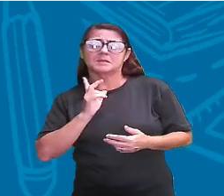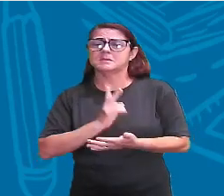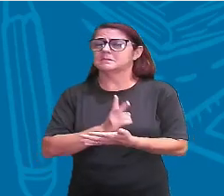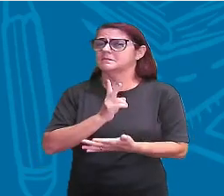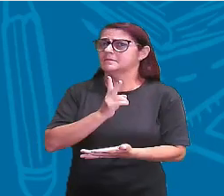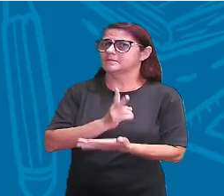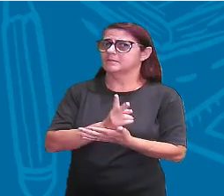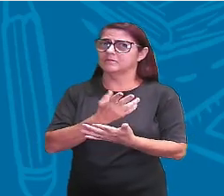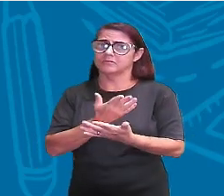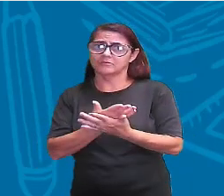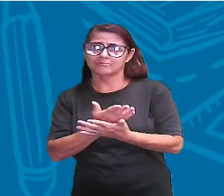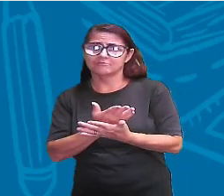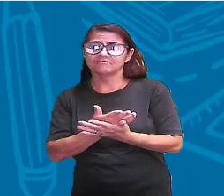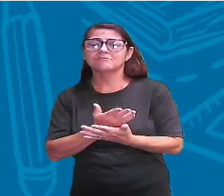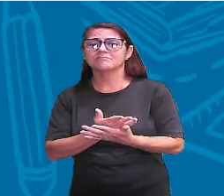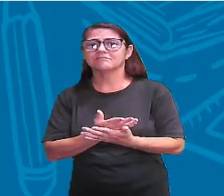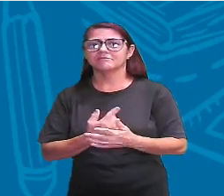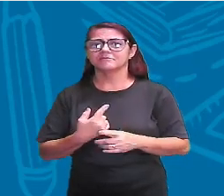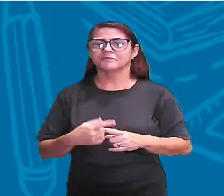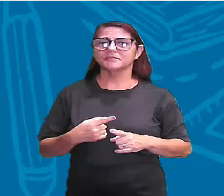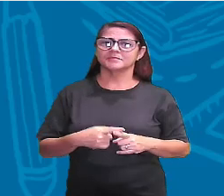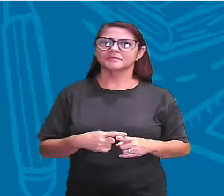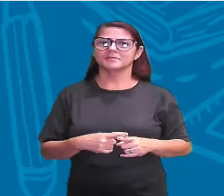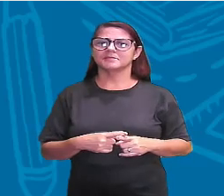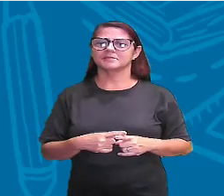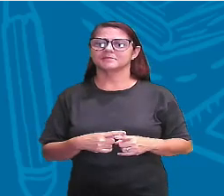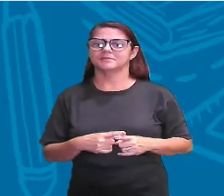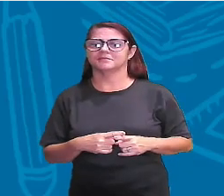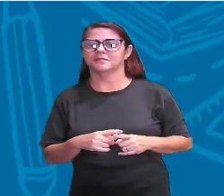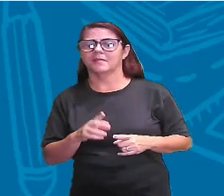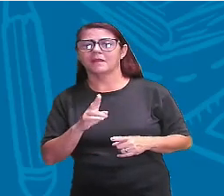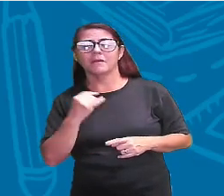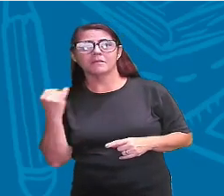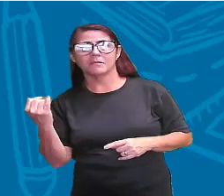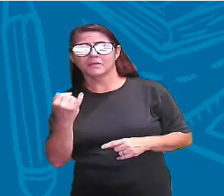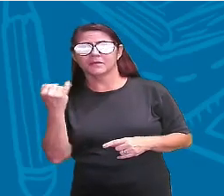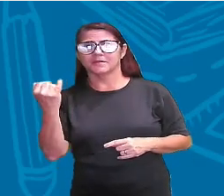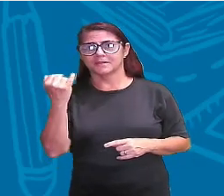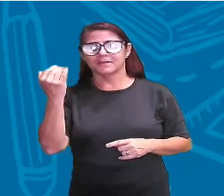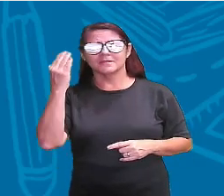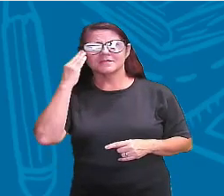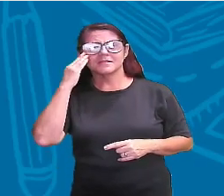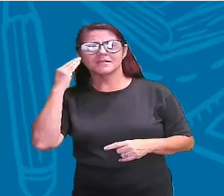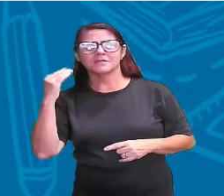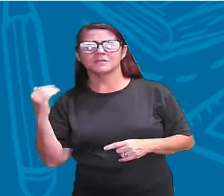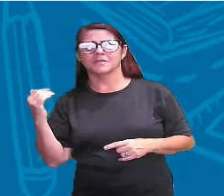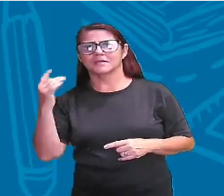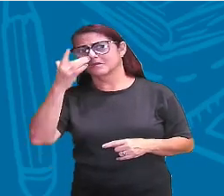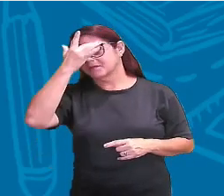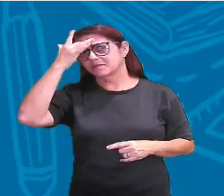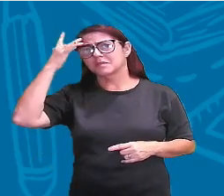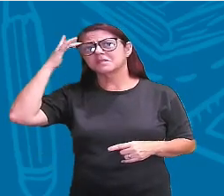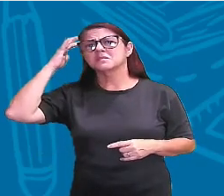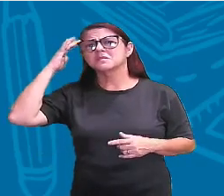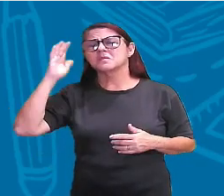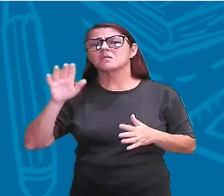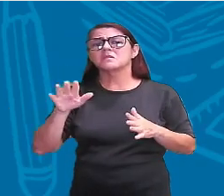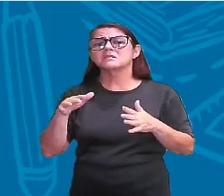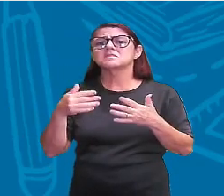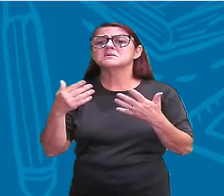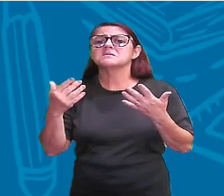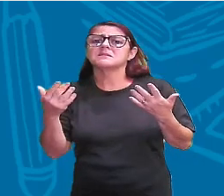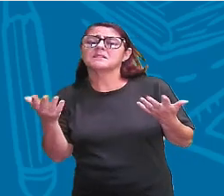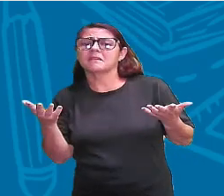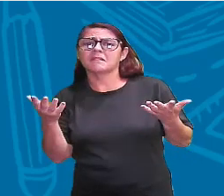nós estudaremos. Por quê? Gente, porque é essencial, porque a gente precisa saber quem são as pessoas, quem são